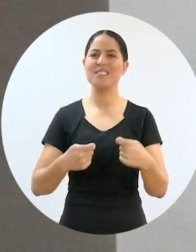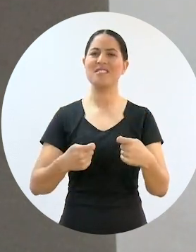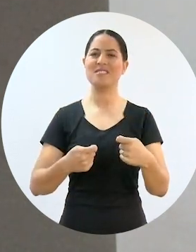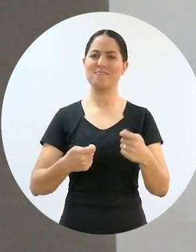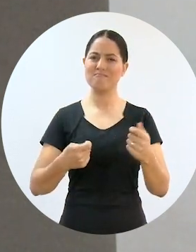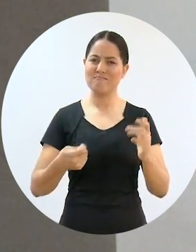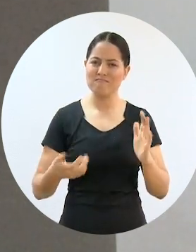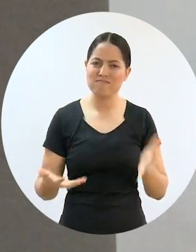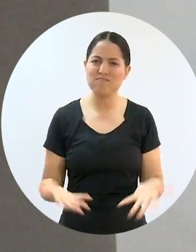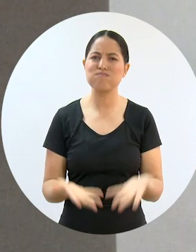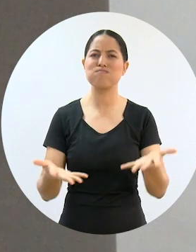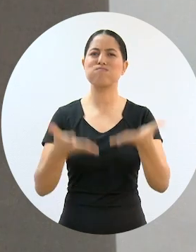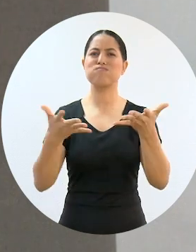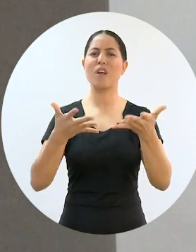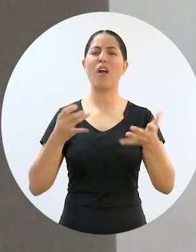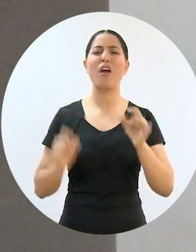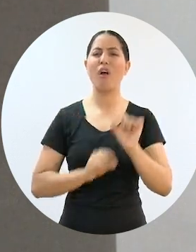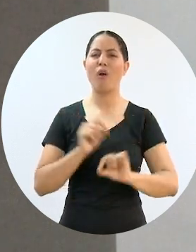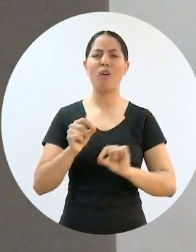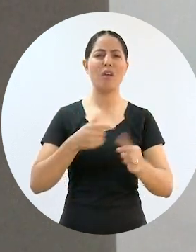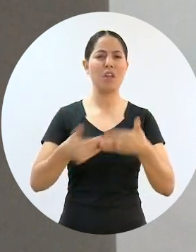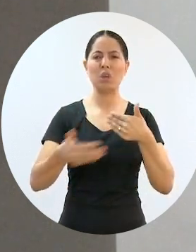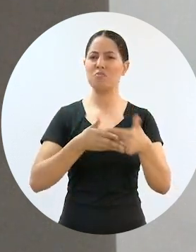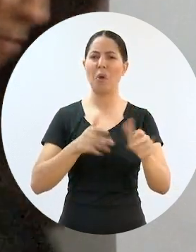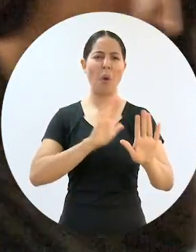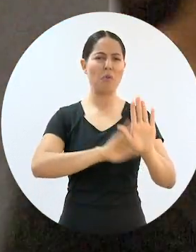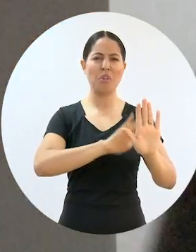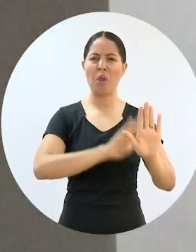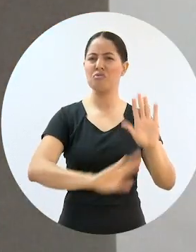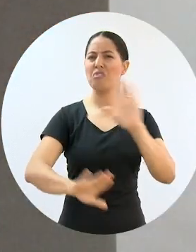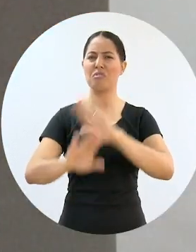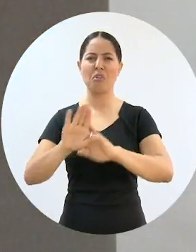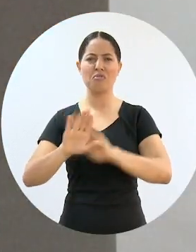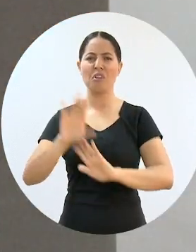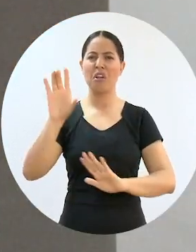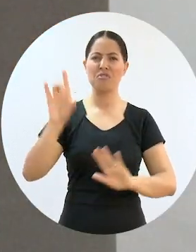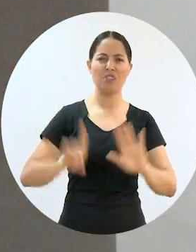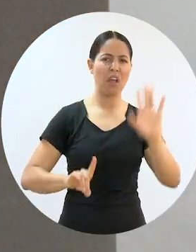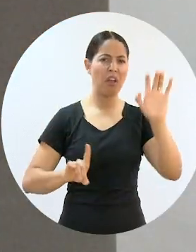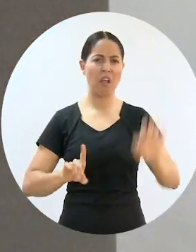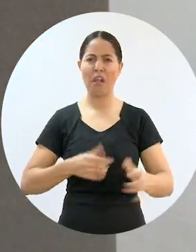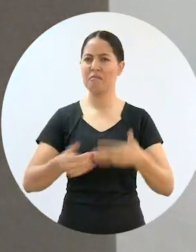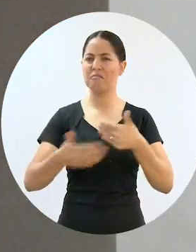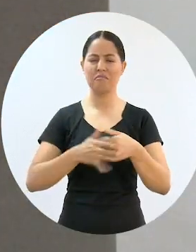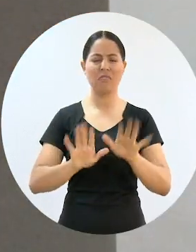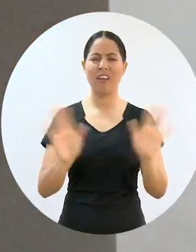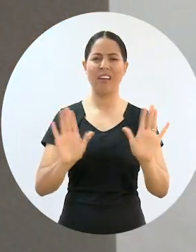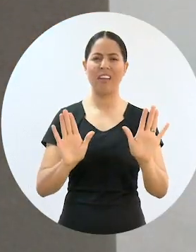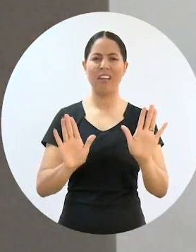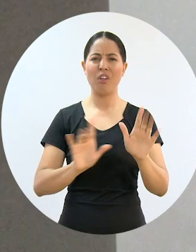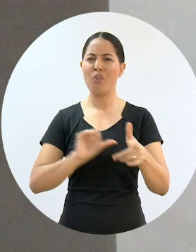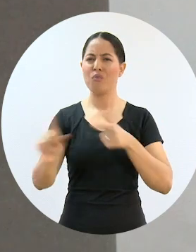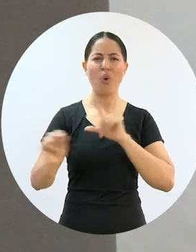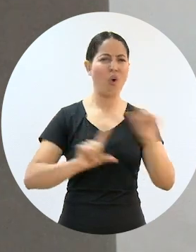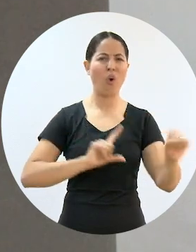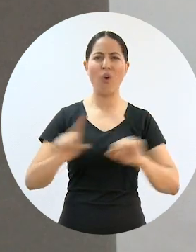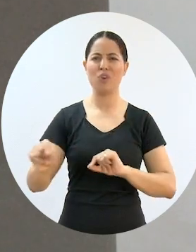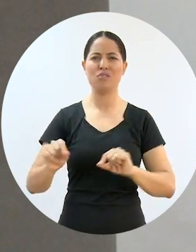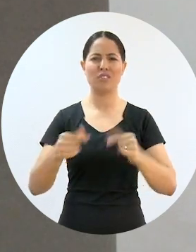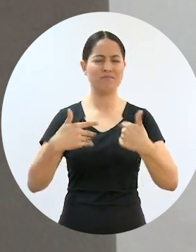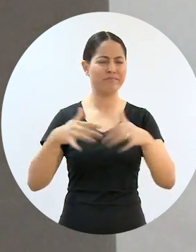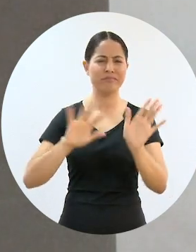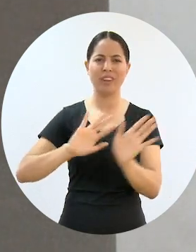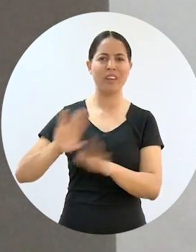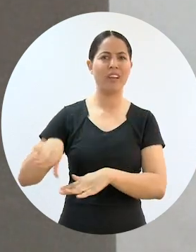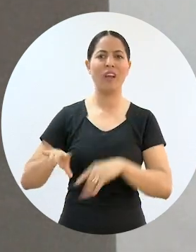Sempre levou para um lugar de destaque aqueles, independente de ideologia, de esquerda ou direita, fujam dessa dicotomia que